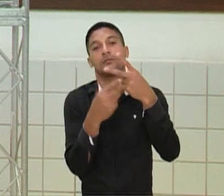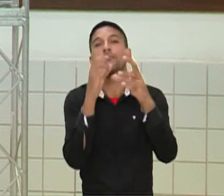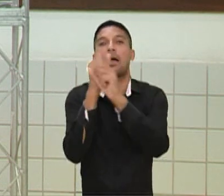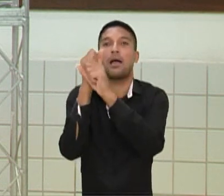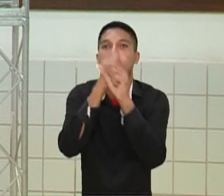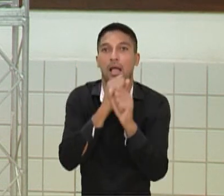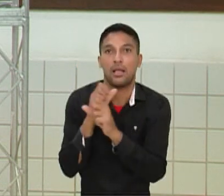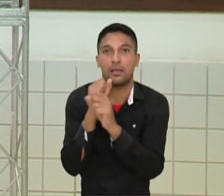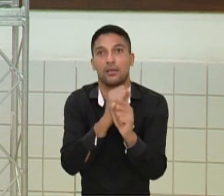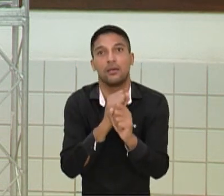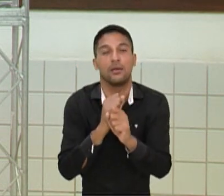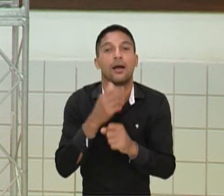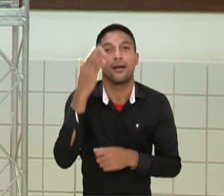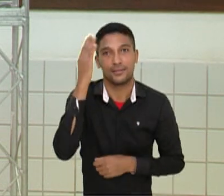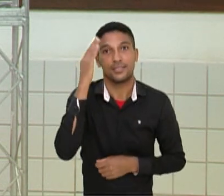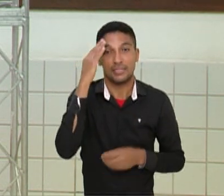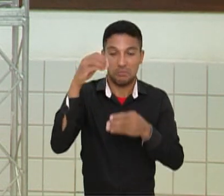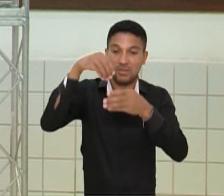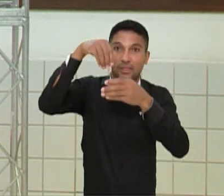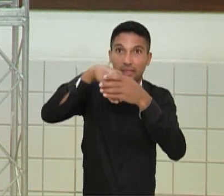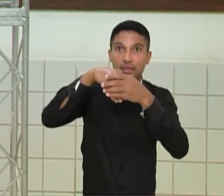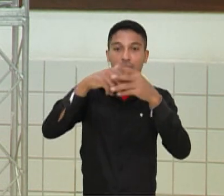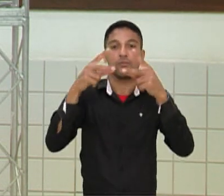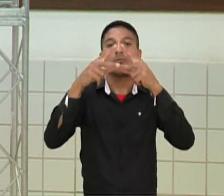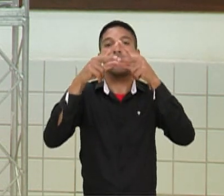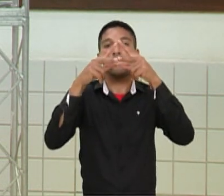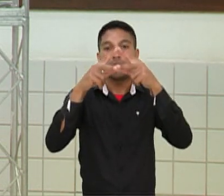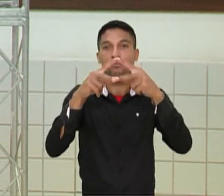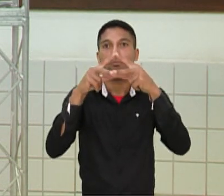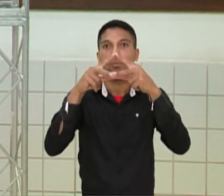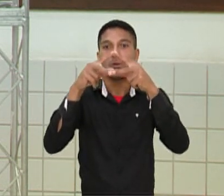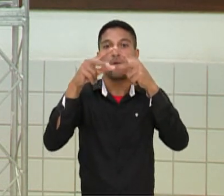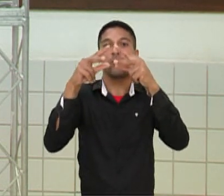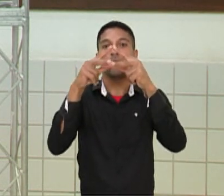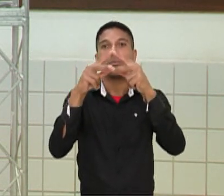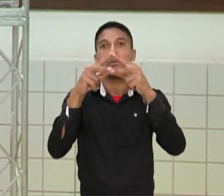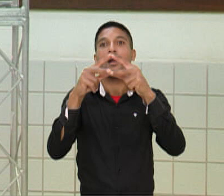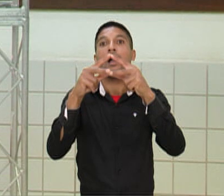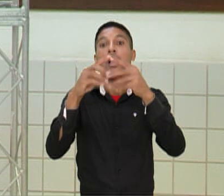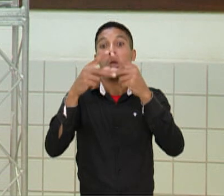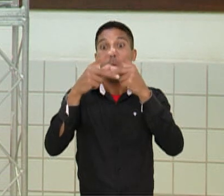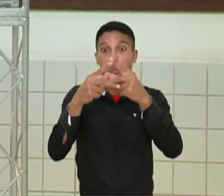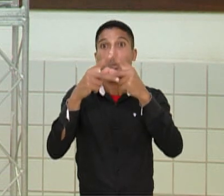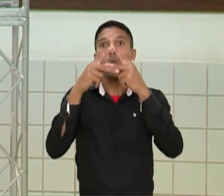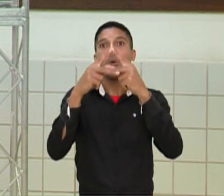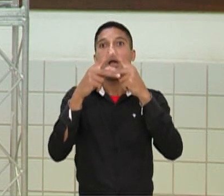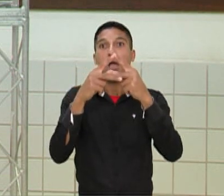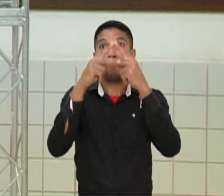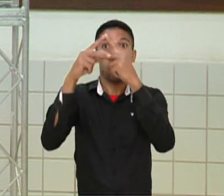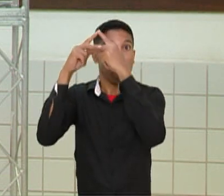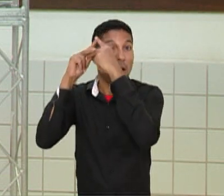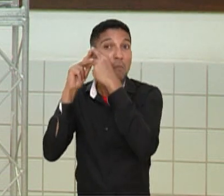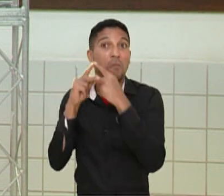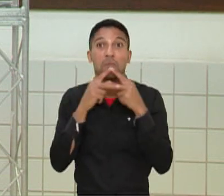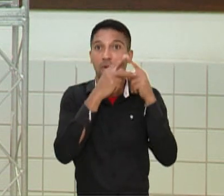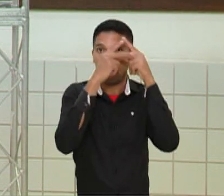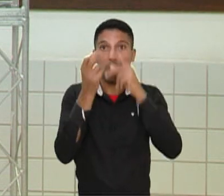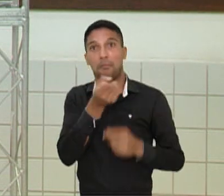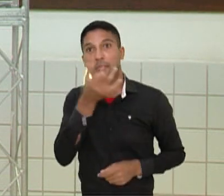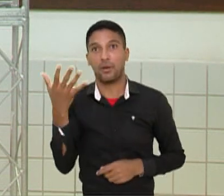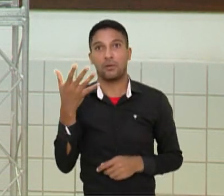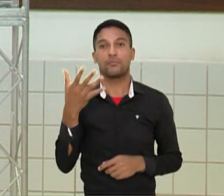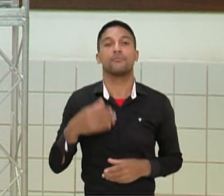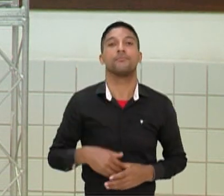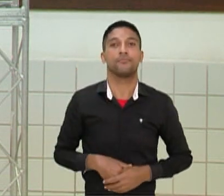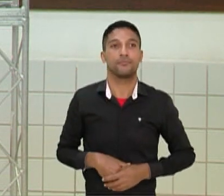na tua cabeça, para quando você precisar de novo, quando você for fazer as atividades lá, você não precisar olhar a fórmula, você vai